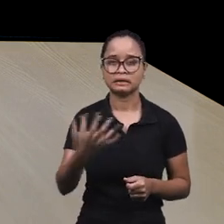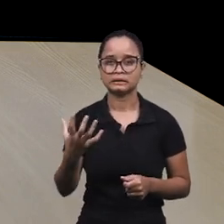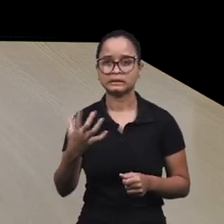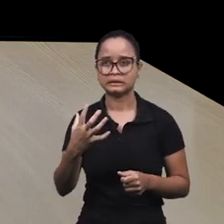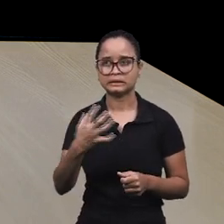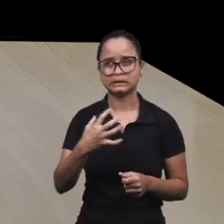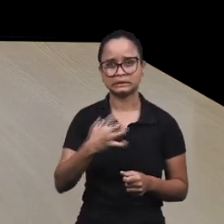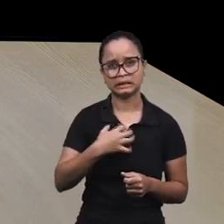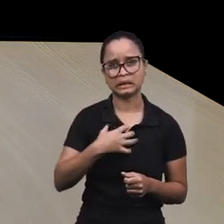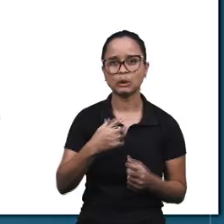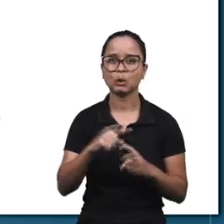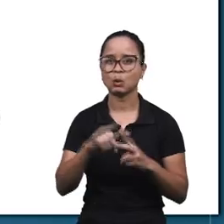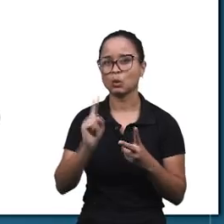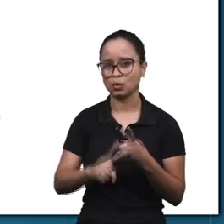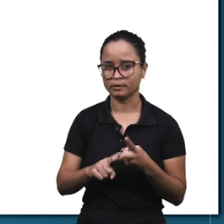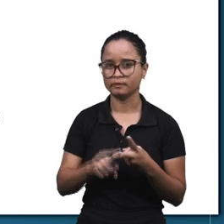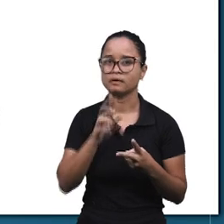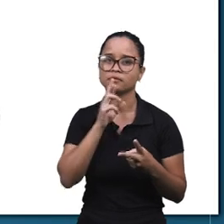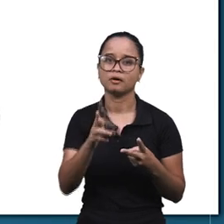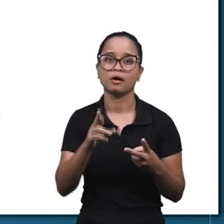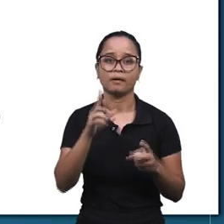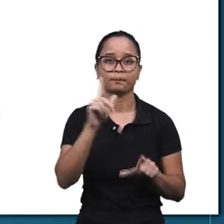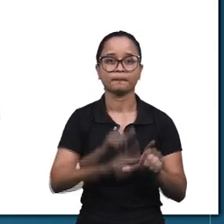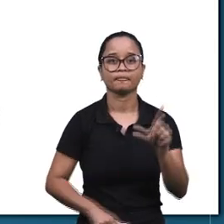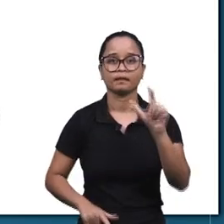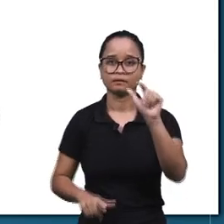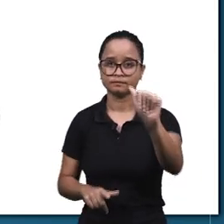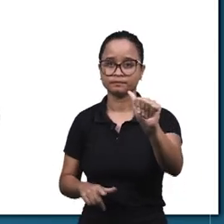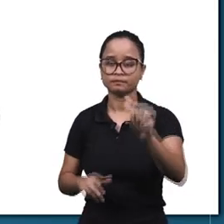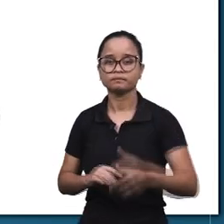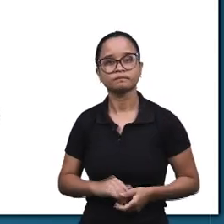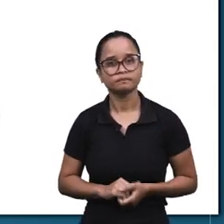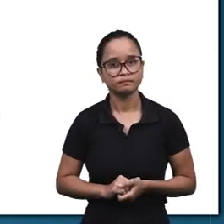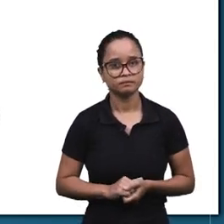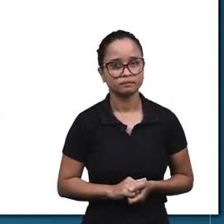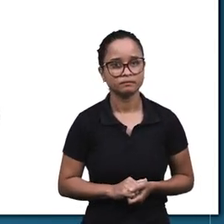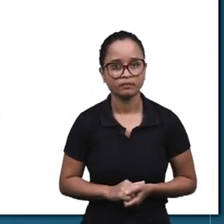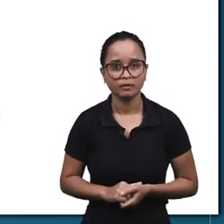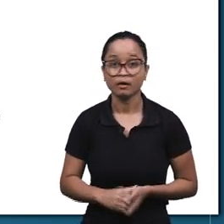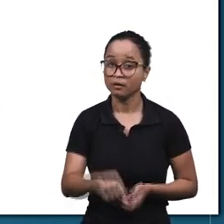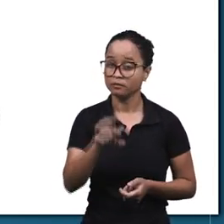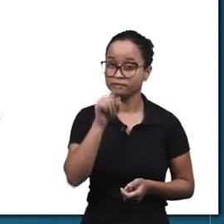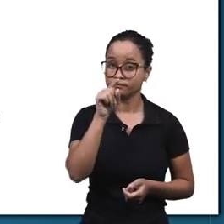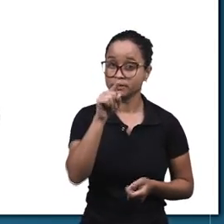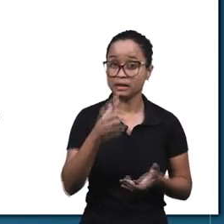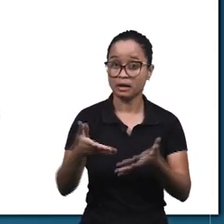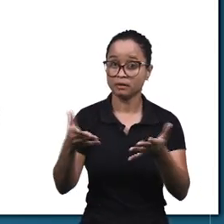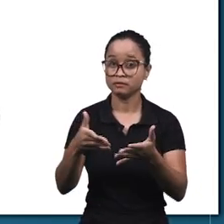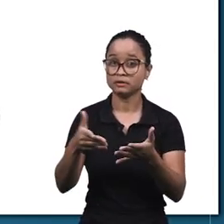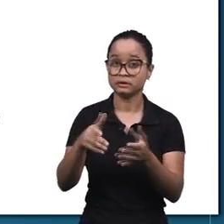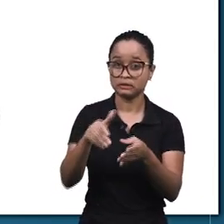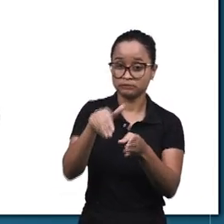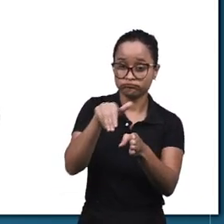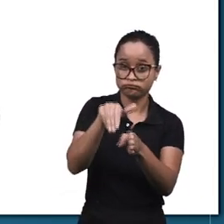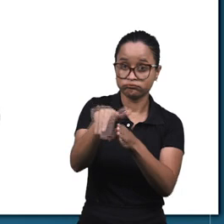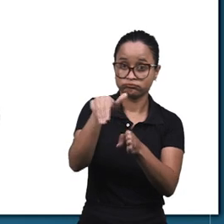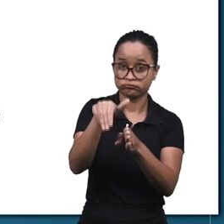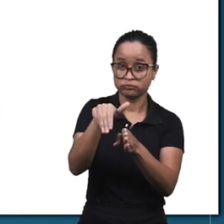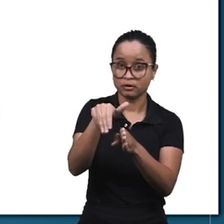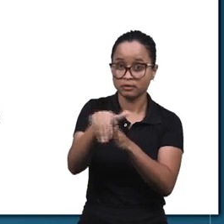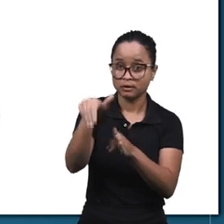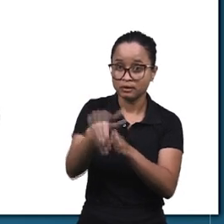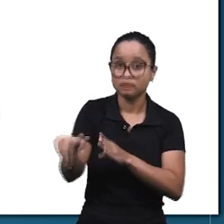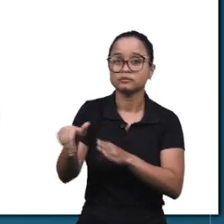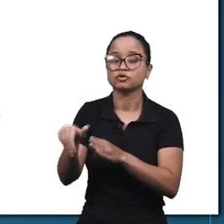ou seja, duas perguntas. A letra A diz assim: agora, você está instruído sobre